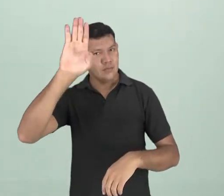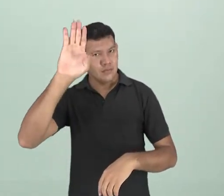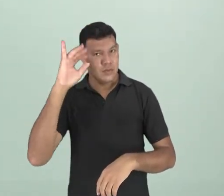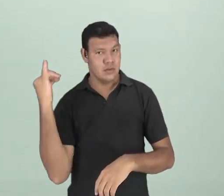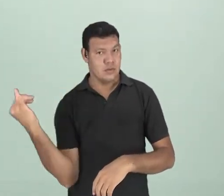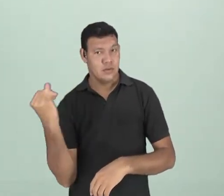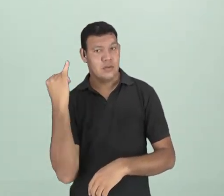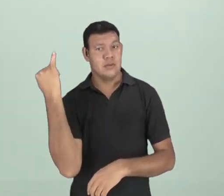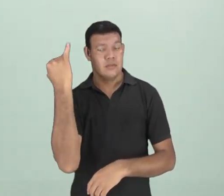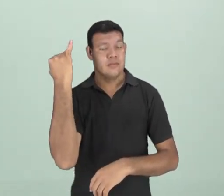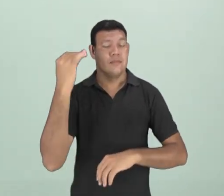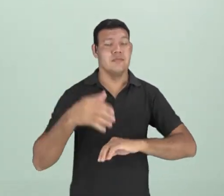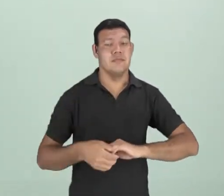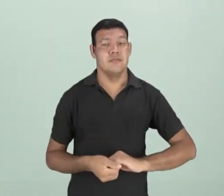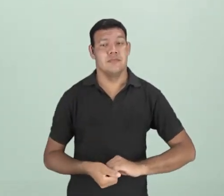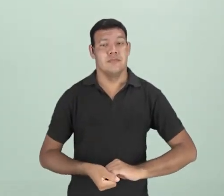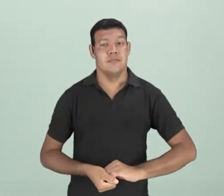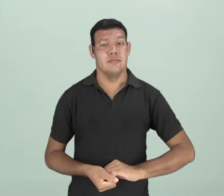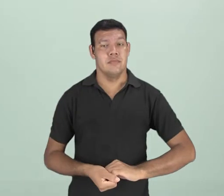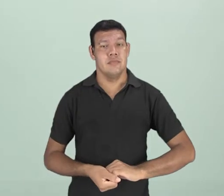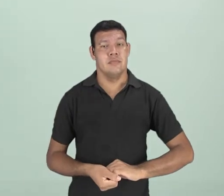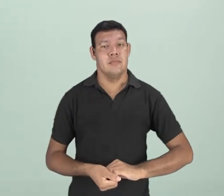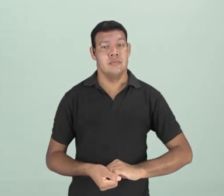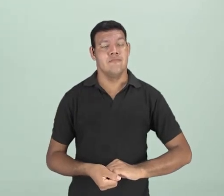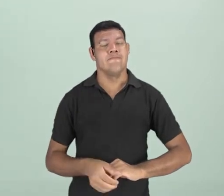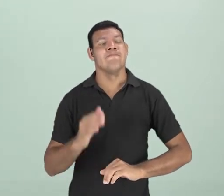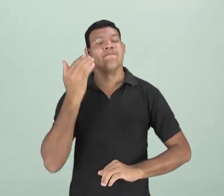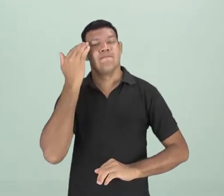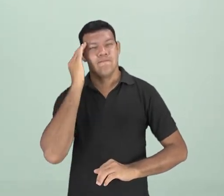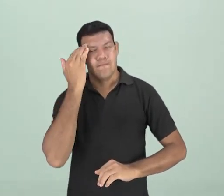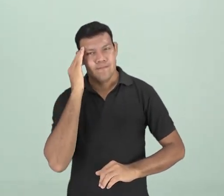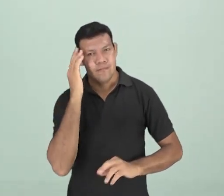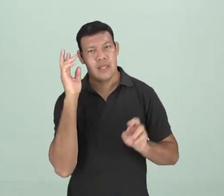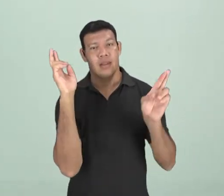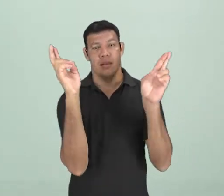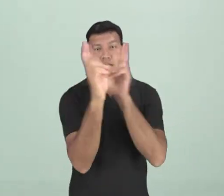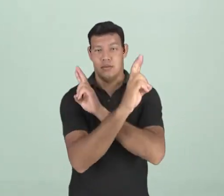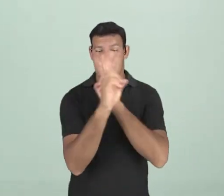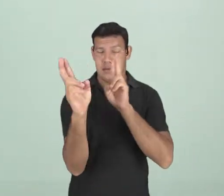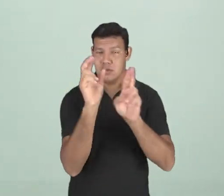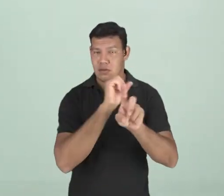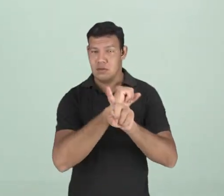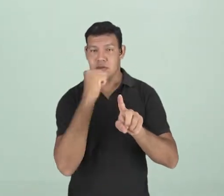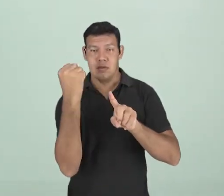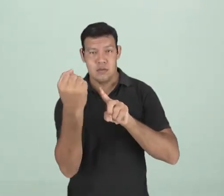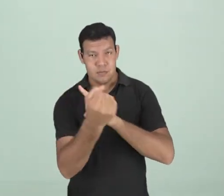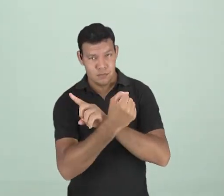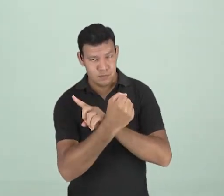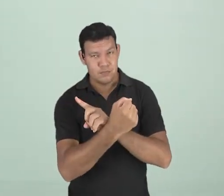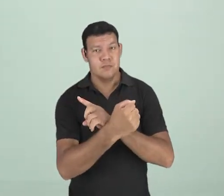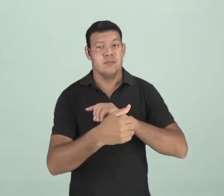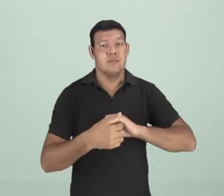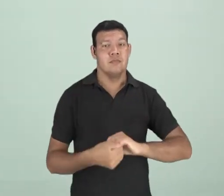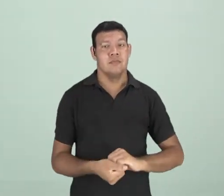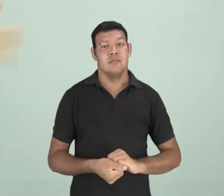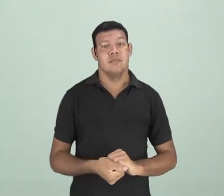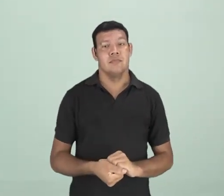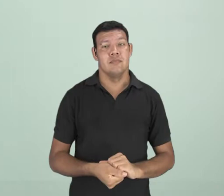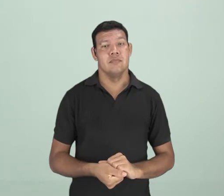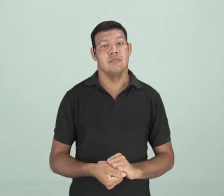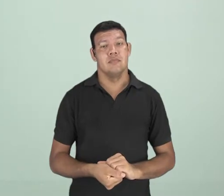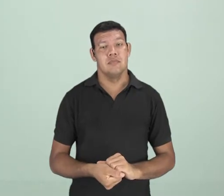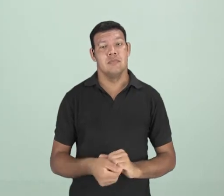extremamente importantes para se ter entendimento das relações sociais, tanto do